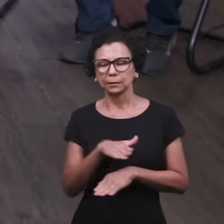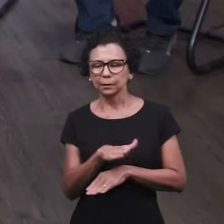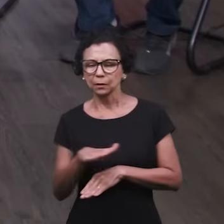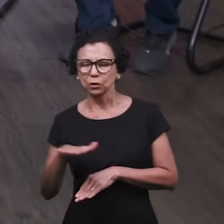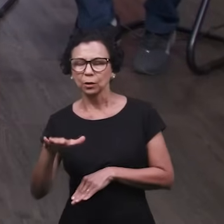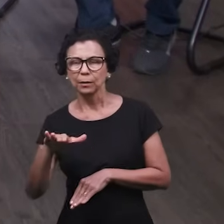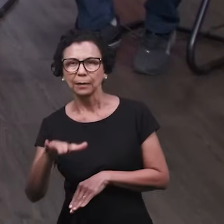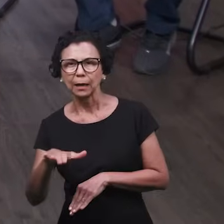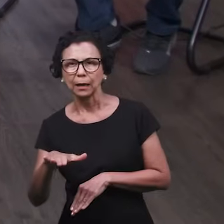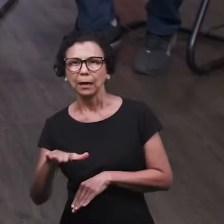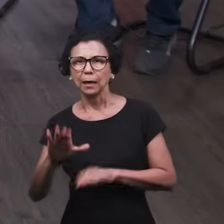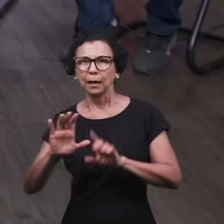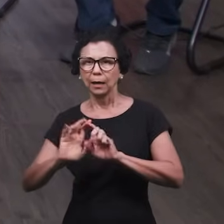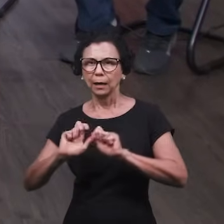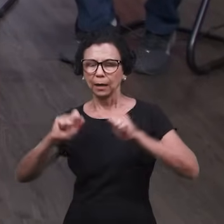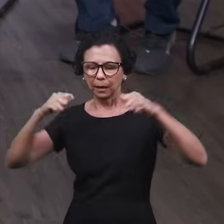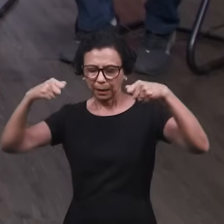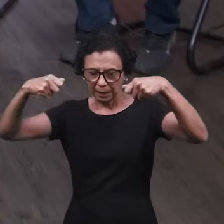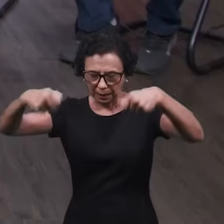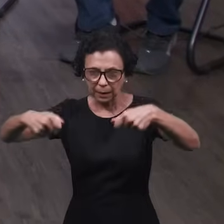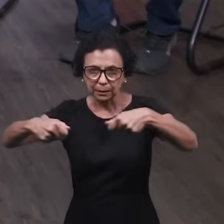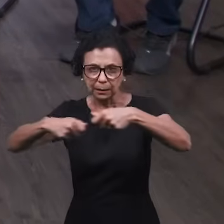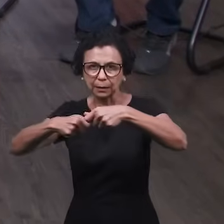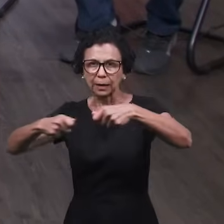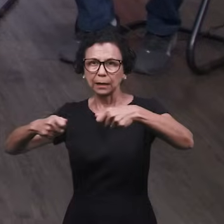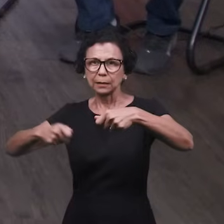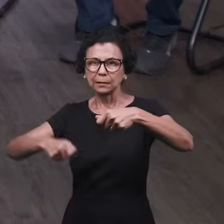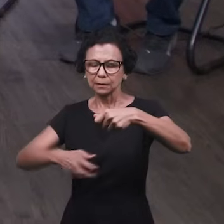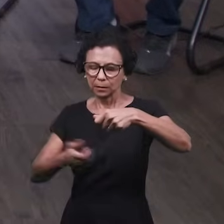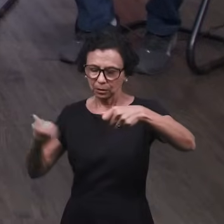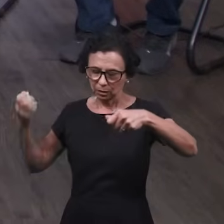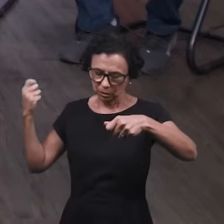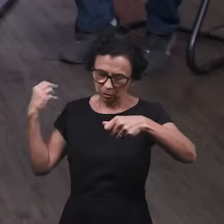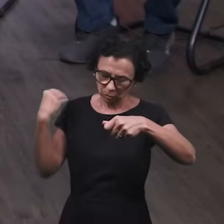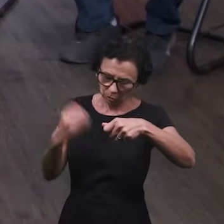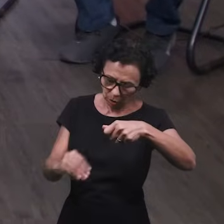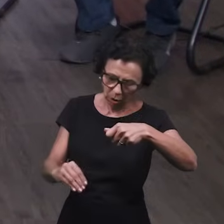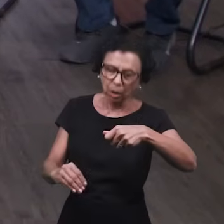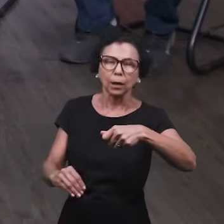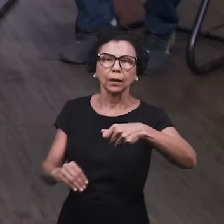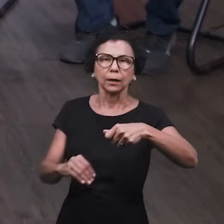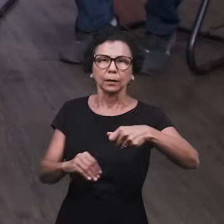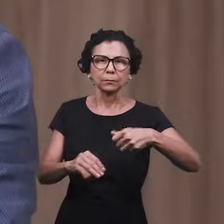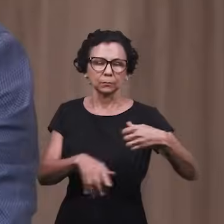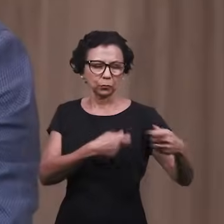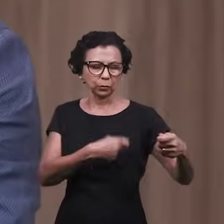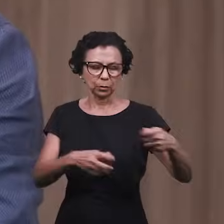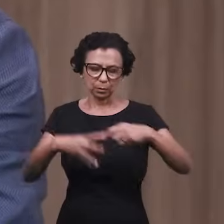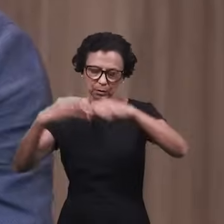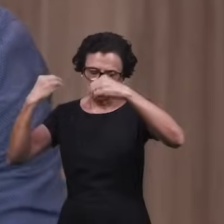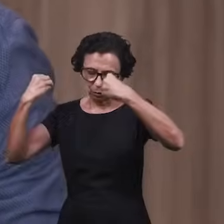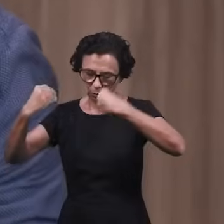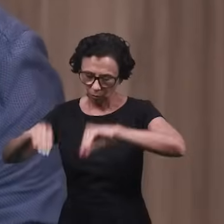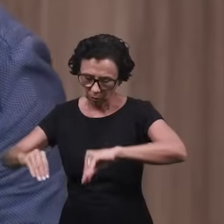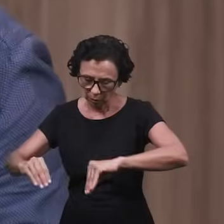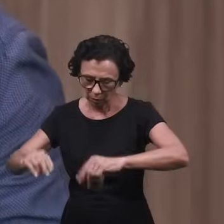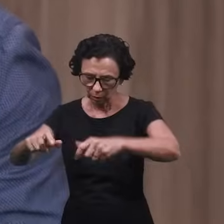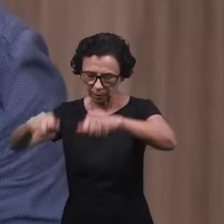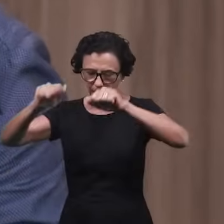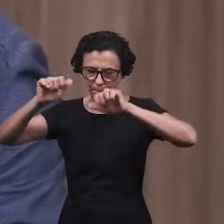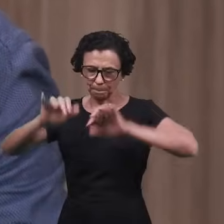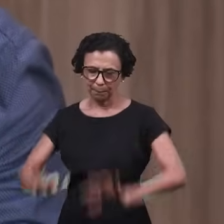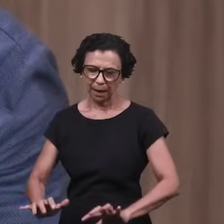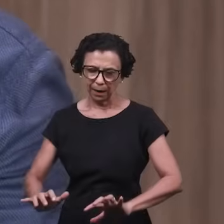exemplo. Vai danificar. Vai danificar. Provavelmente você vai começar um processo de descolamento. Na